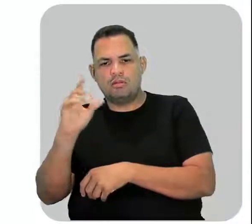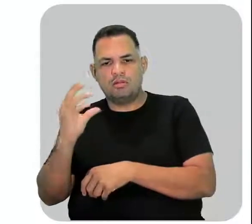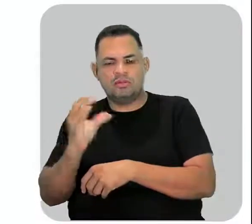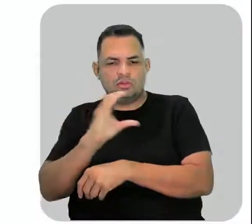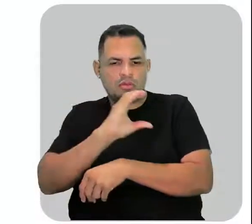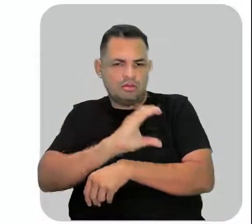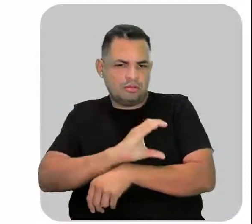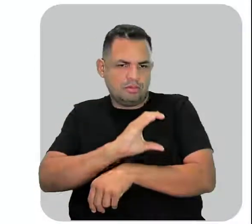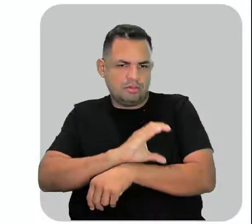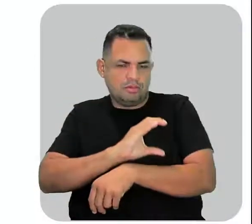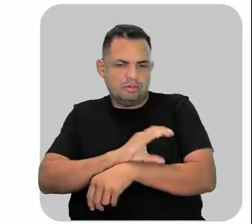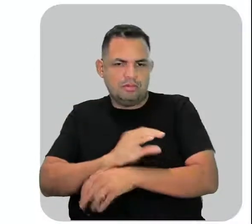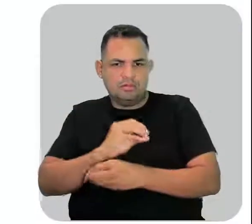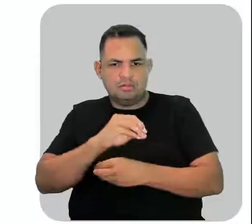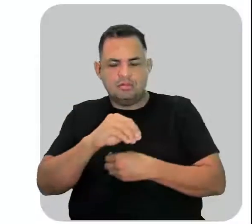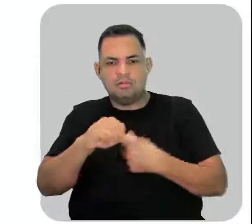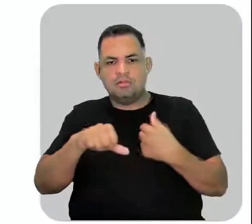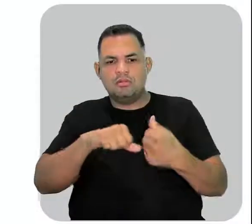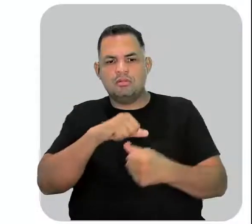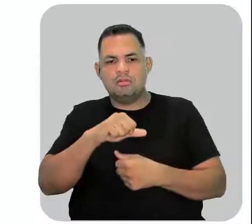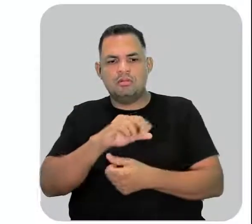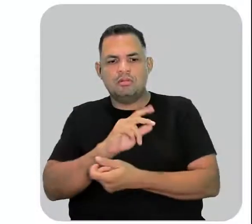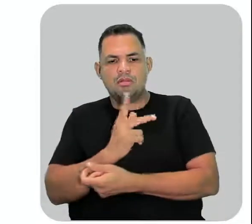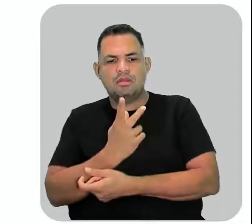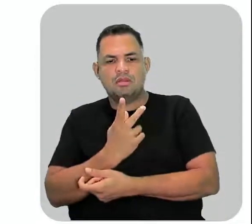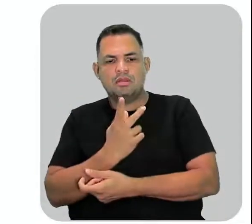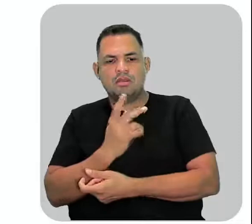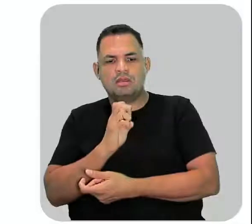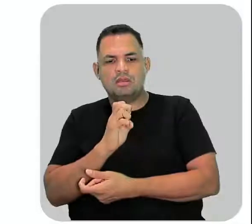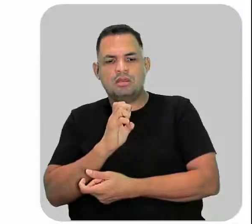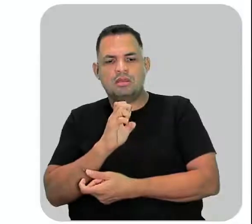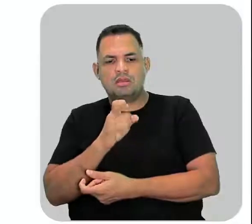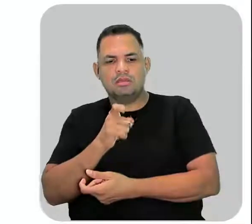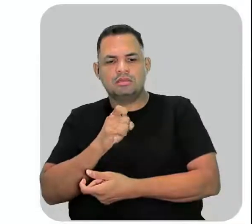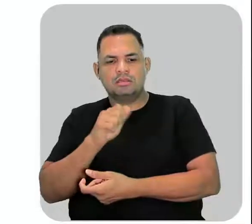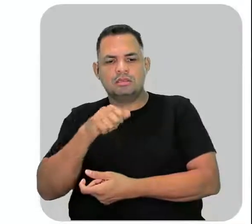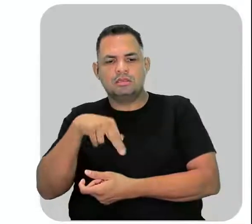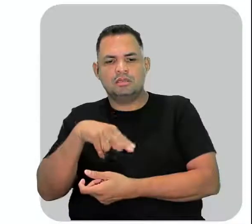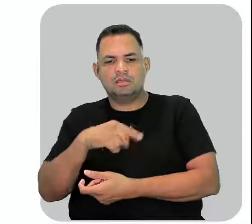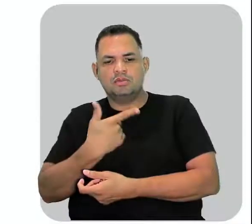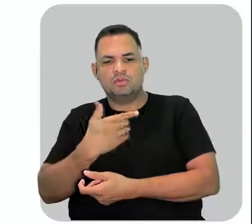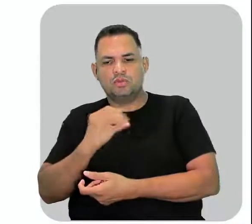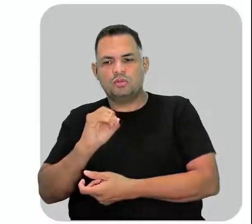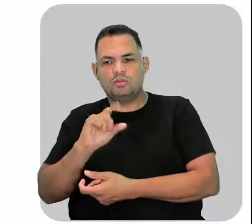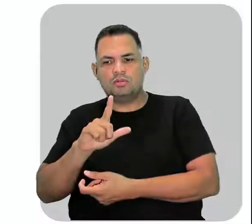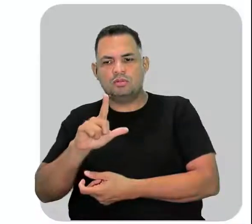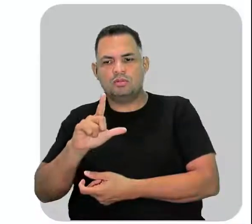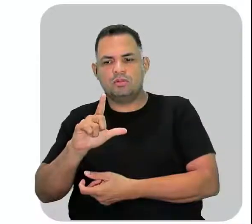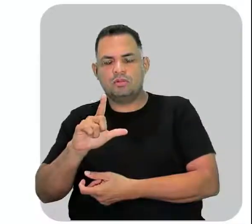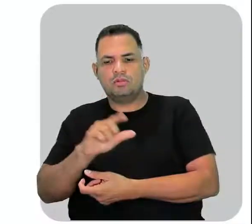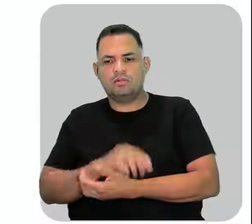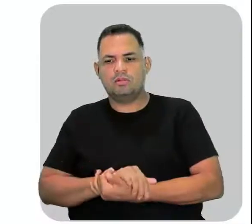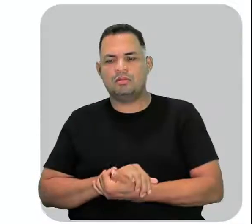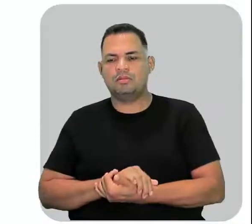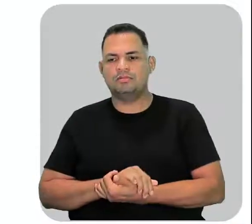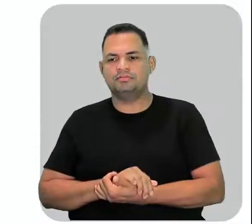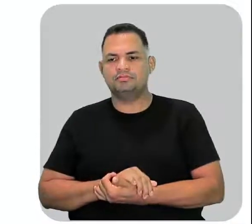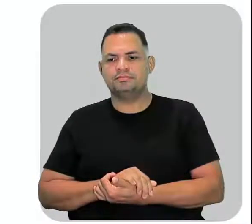carbono, formando o hexan 2-ol, que é a nossa alternativa da